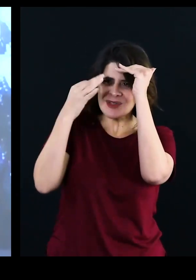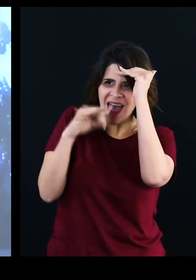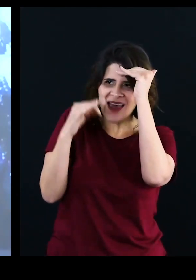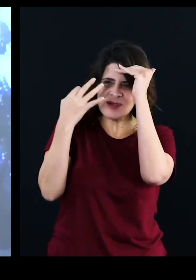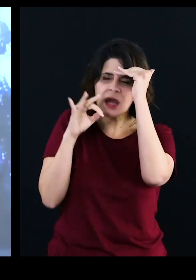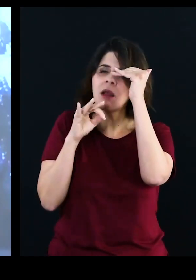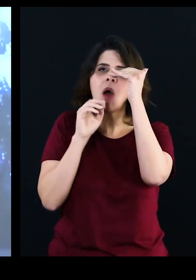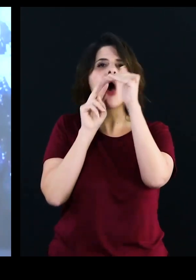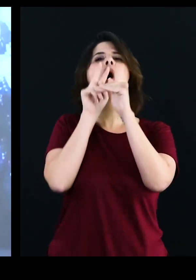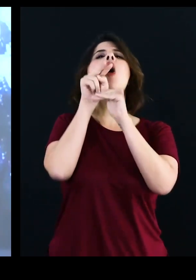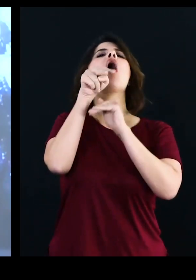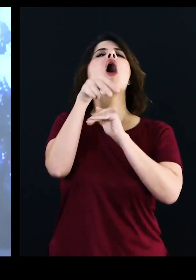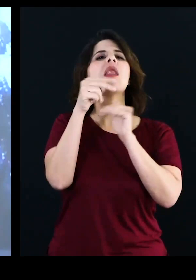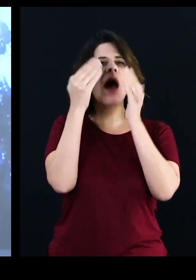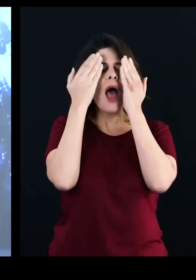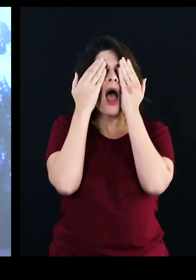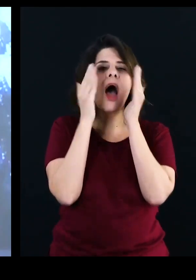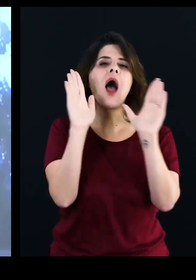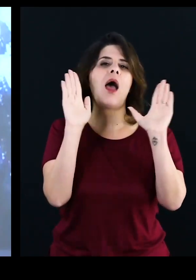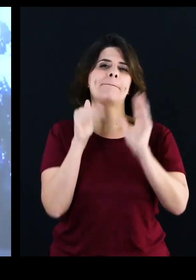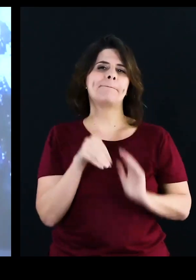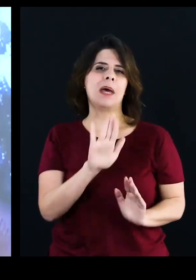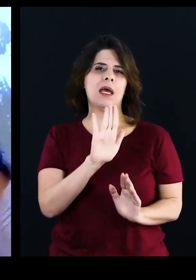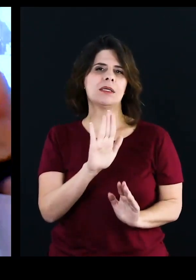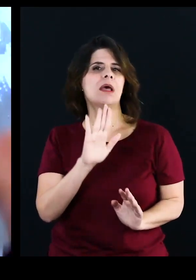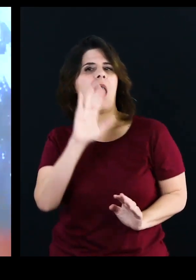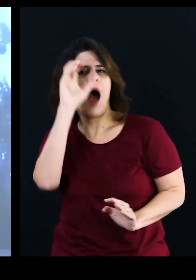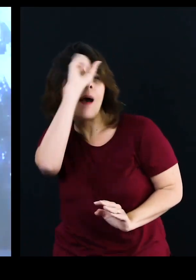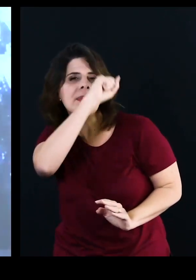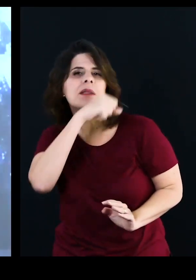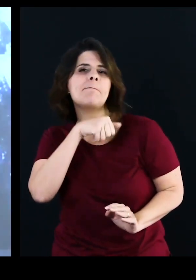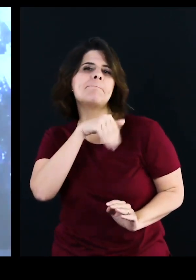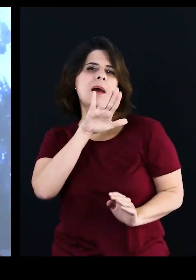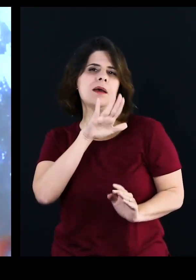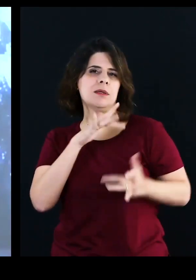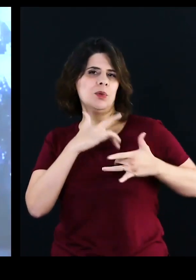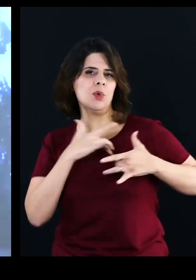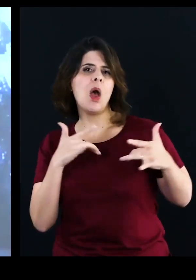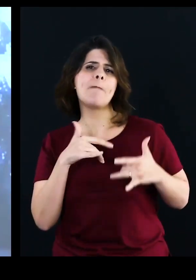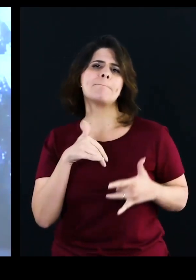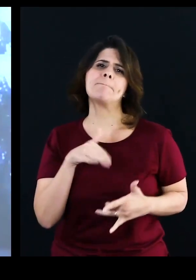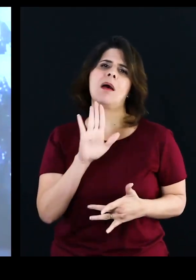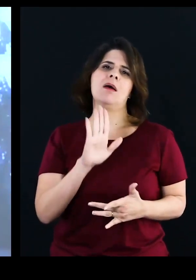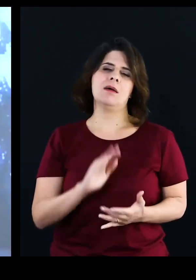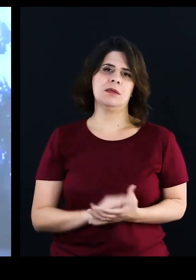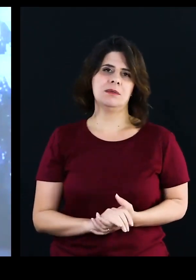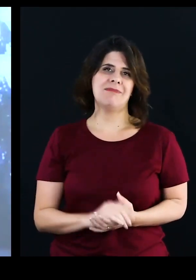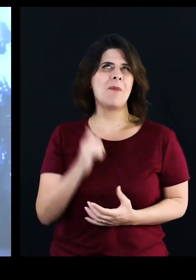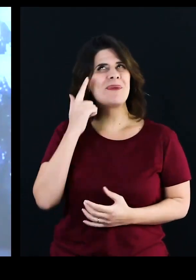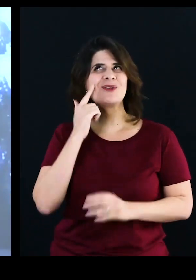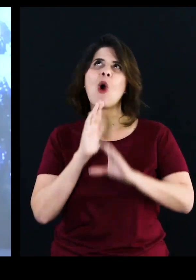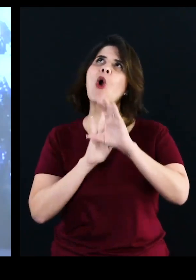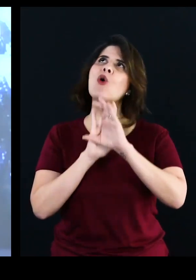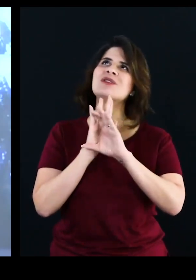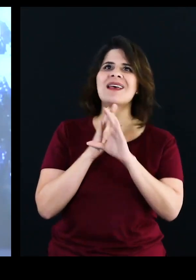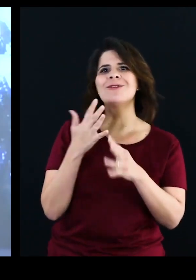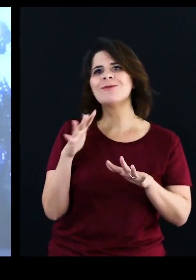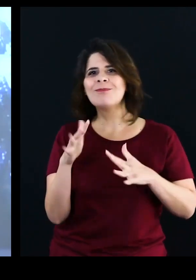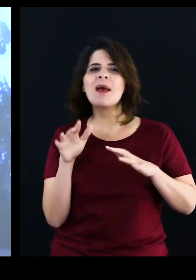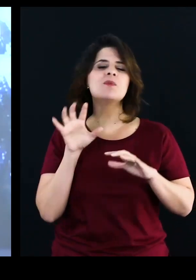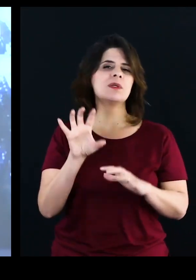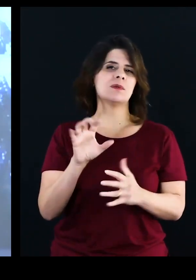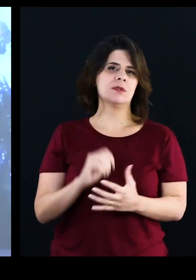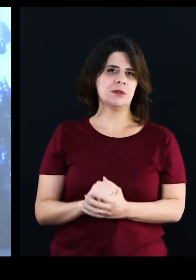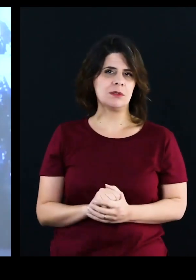aprender de forma mais solidária e coletiva. Eu acho que isso, assim, num plano mais conceitual. E aí eu acho que